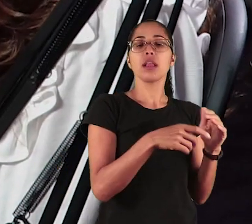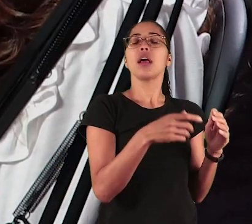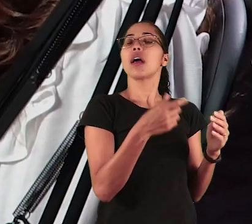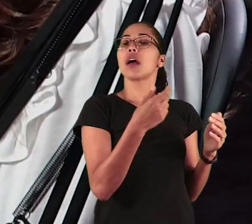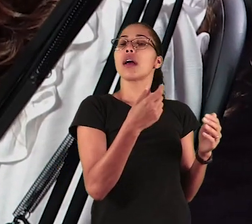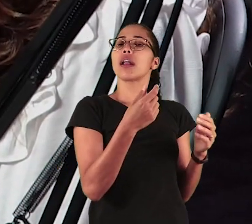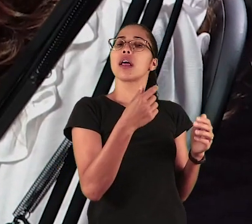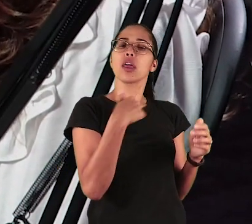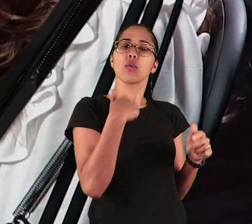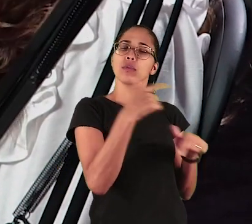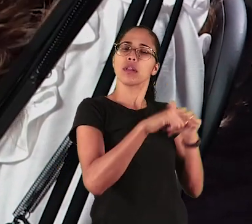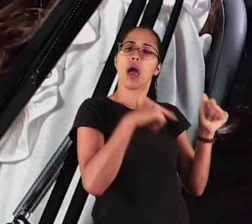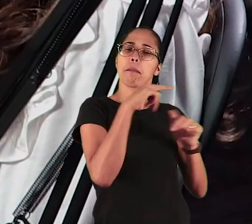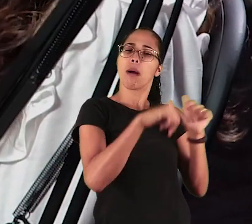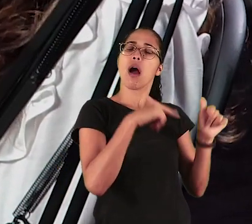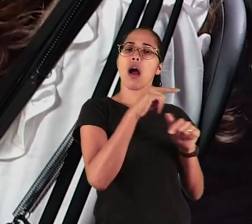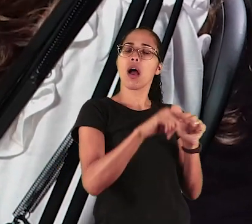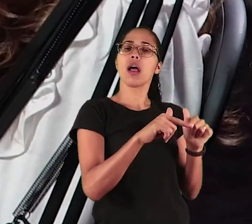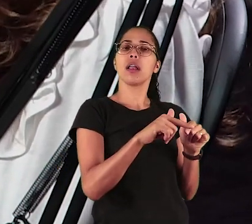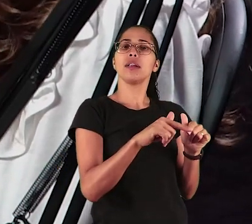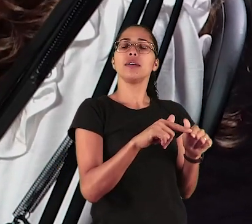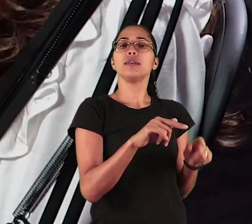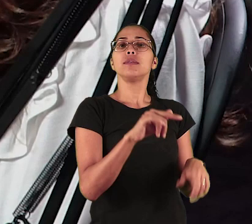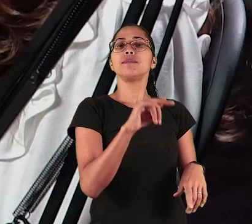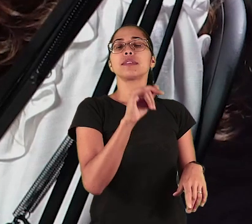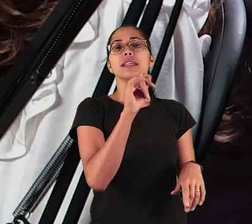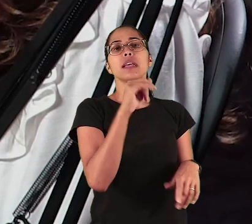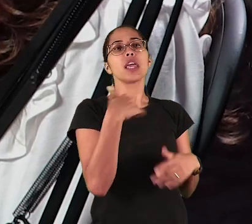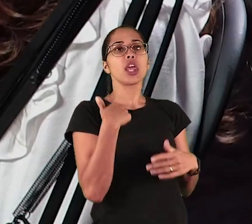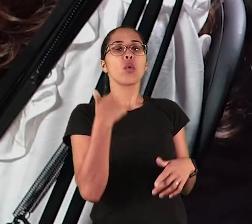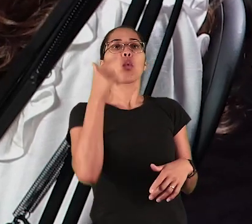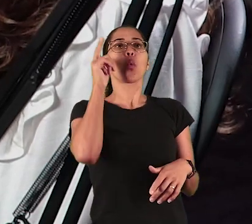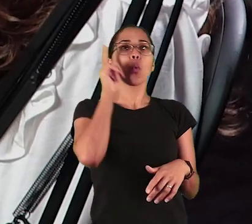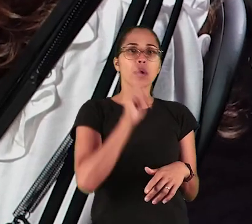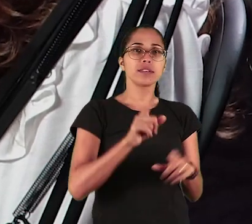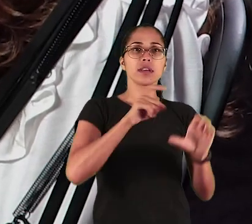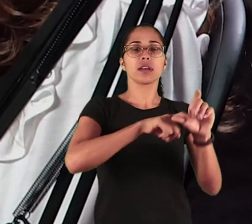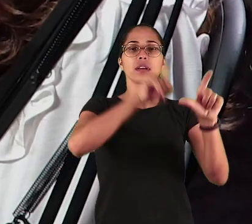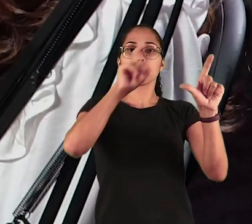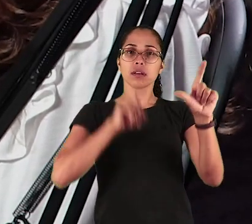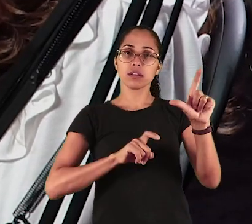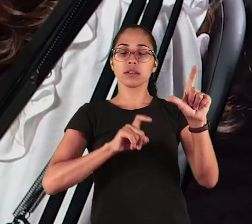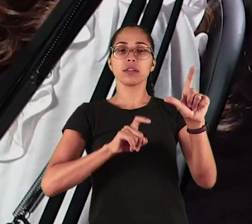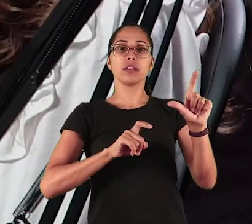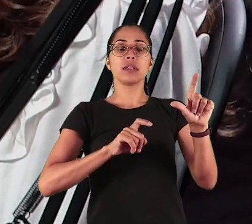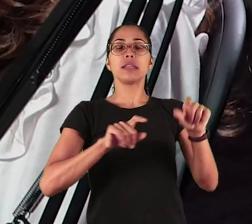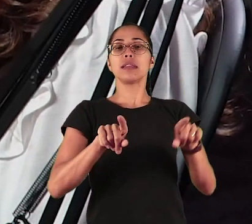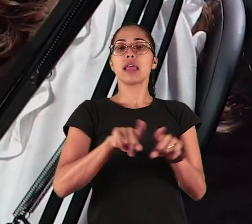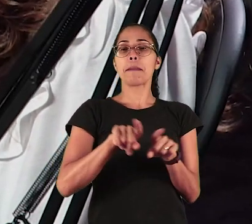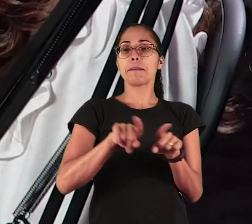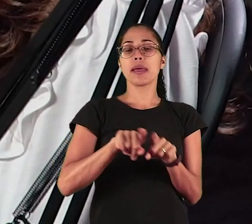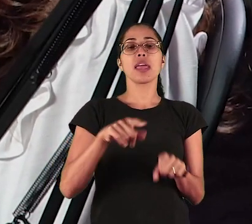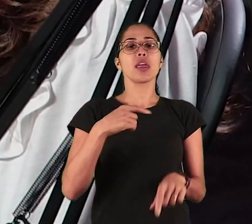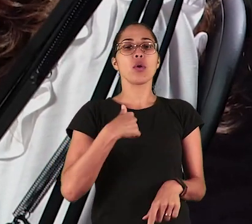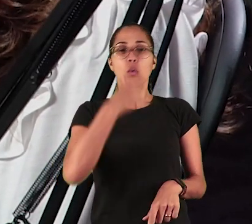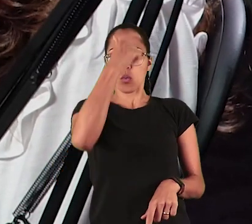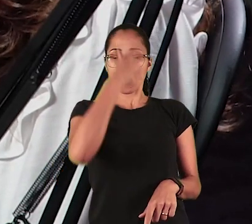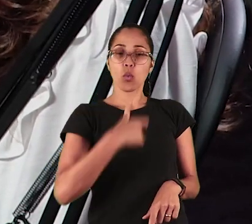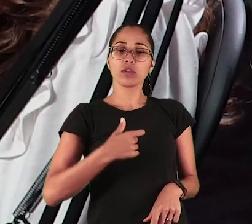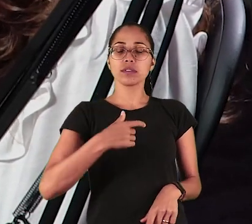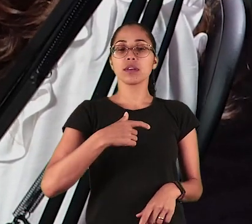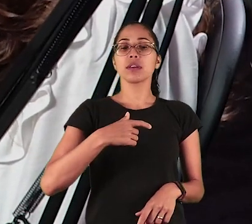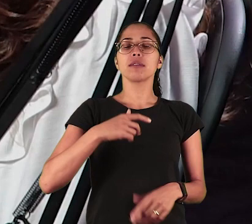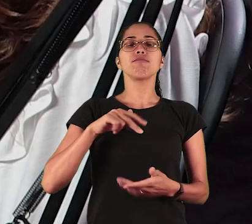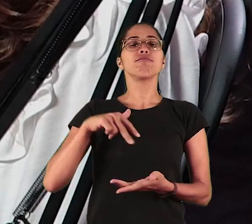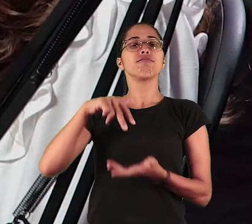né Onde tá o dinheiro onde estão as coisas se eu consigo me dependência Se eu conseguir uma voz o poder que eu tenho de influenciar outros